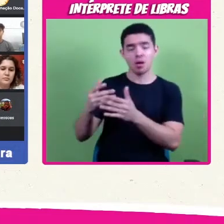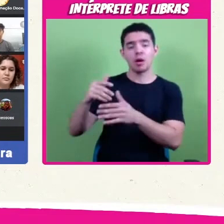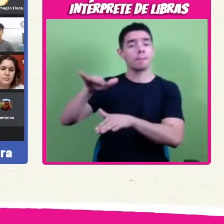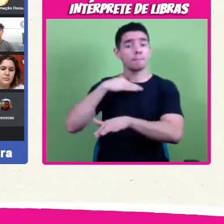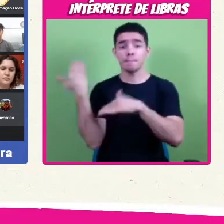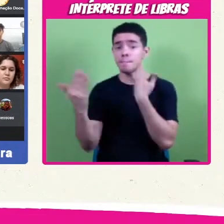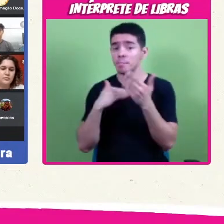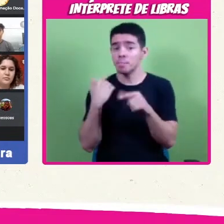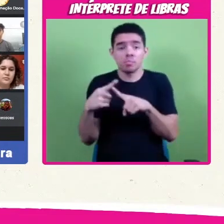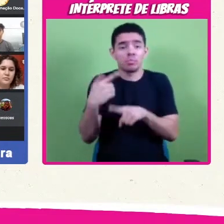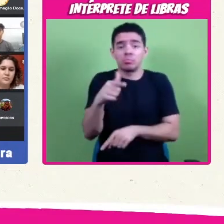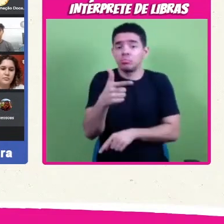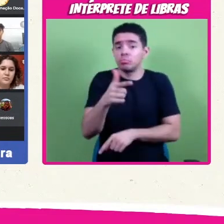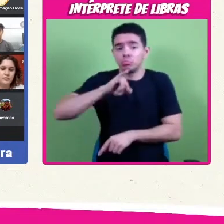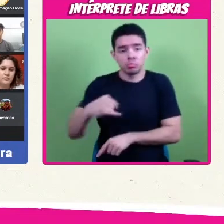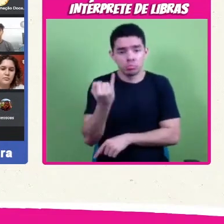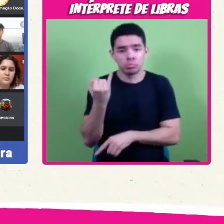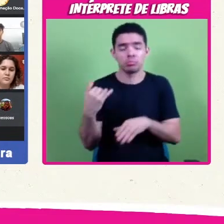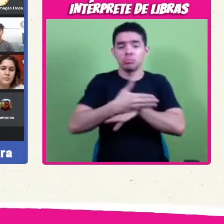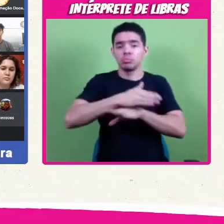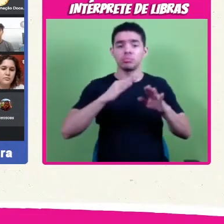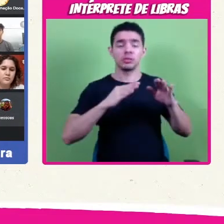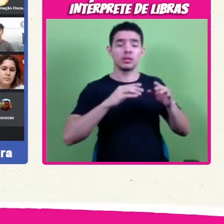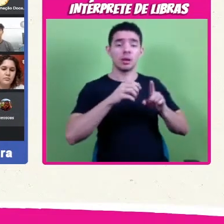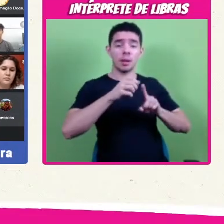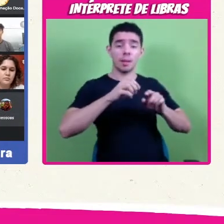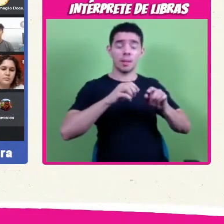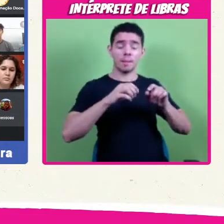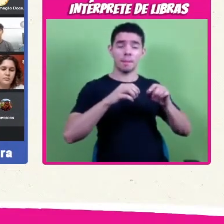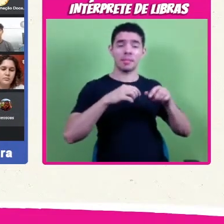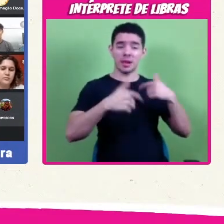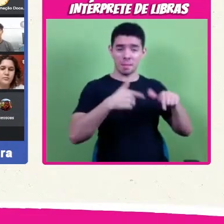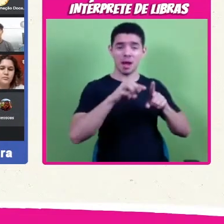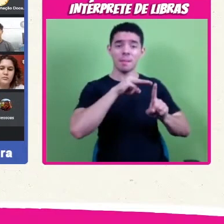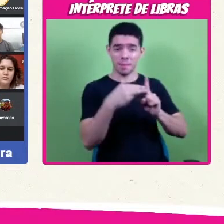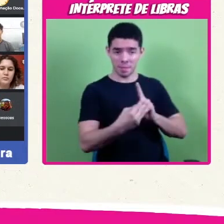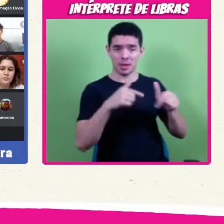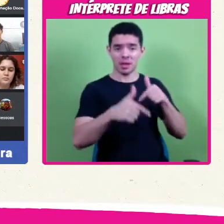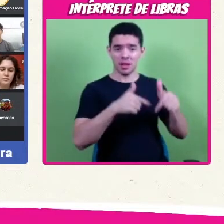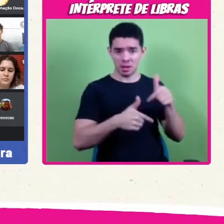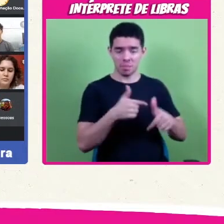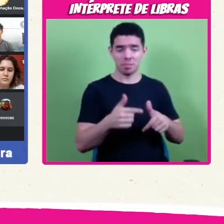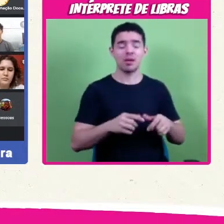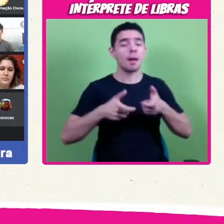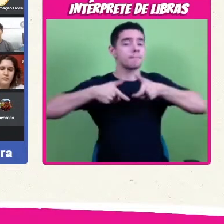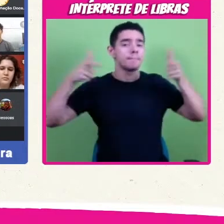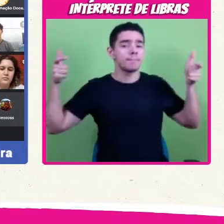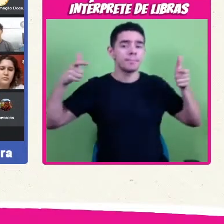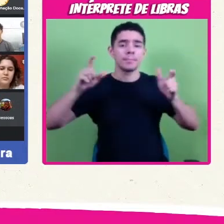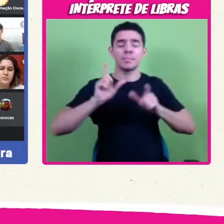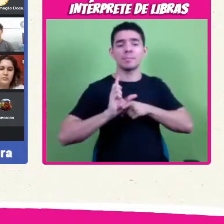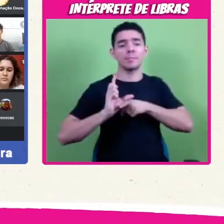não têm a oportunidade de estar no mercado de trabalho, porque a grande maioria fogem do ambiente escolar, porque não é um